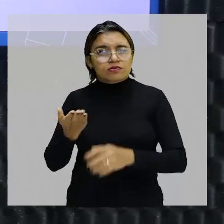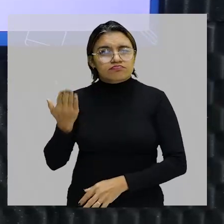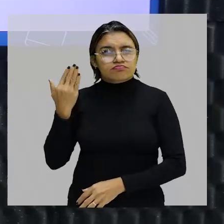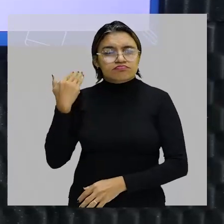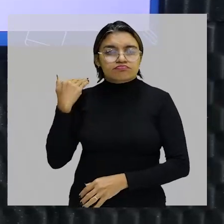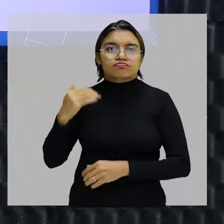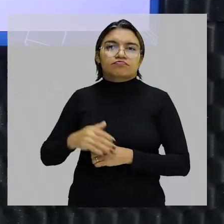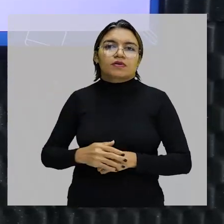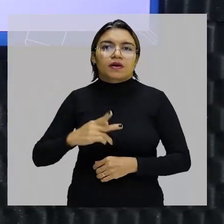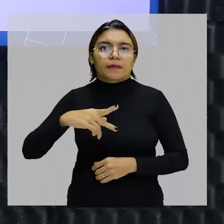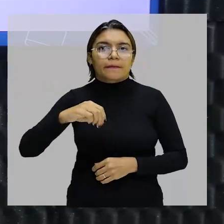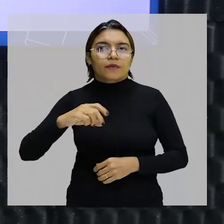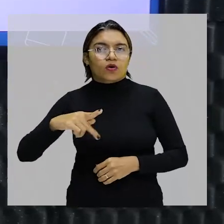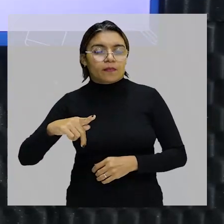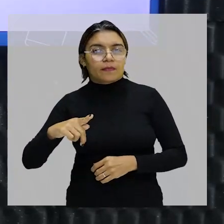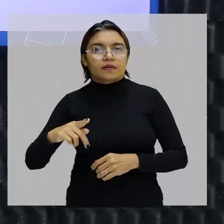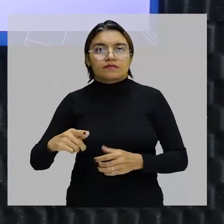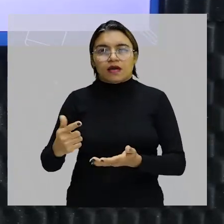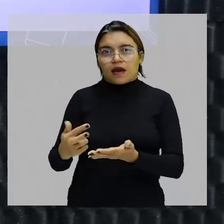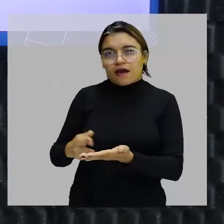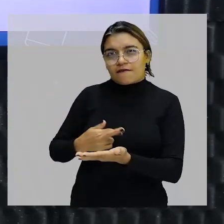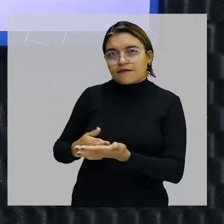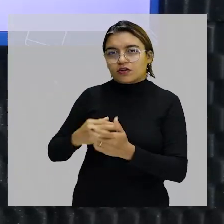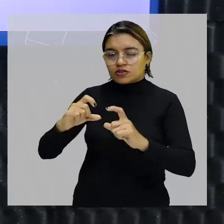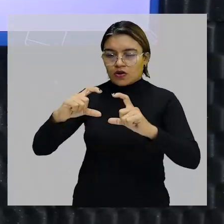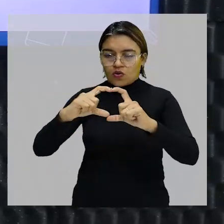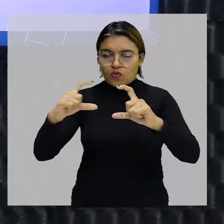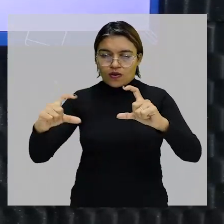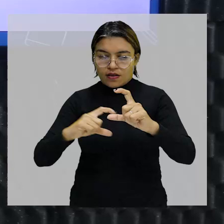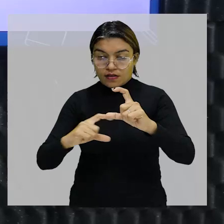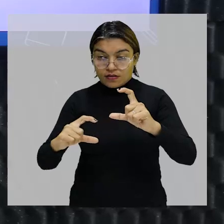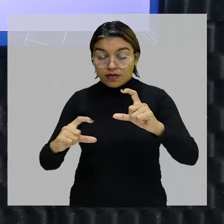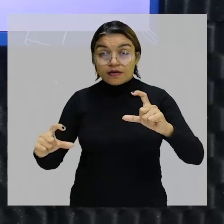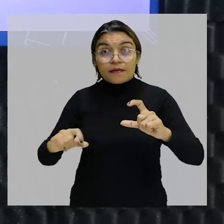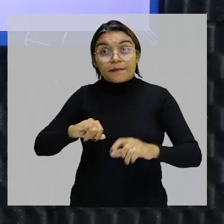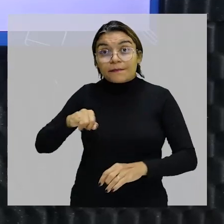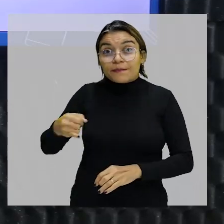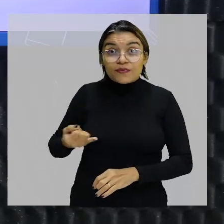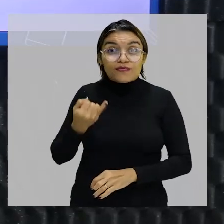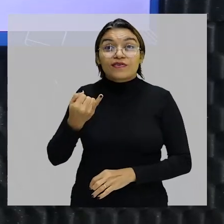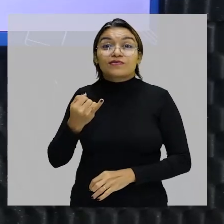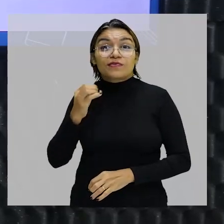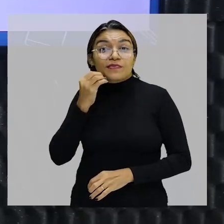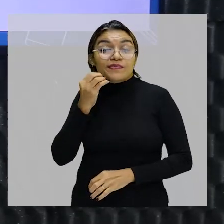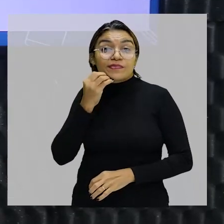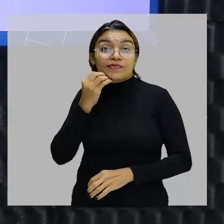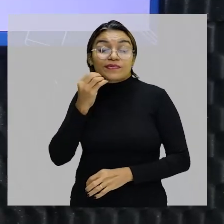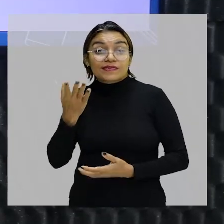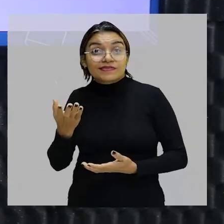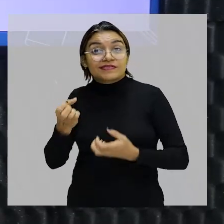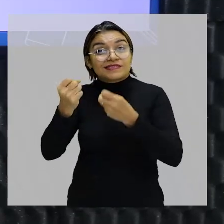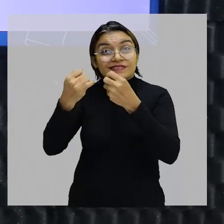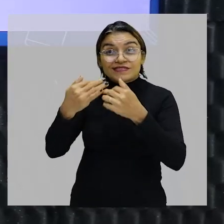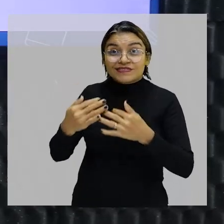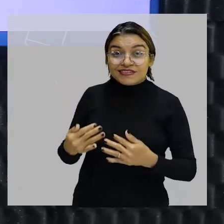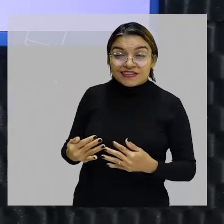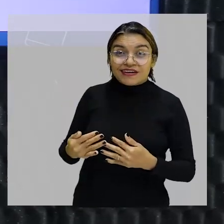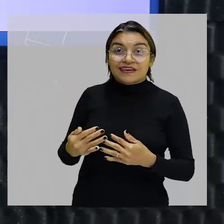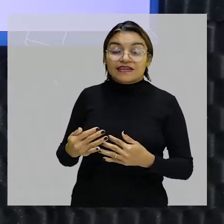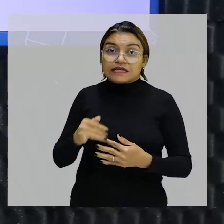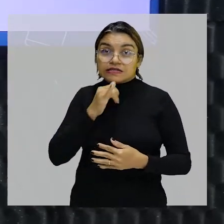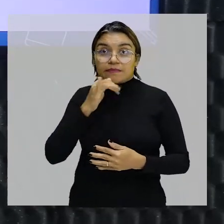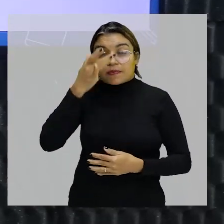a indústria pop, a indústria dos quadrinhos, aproveitou essa oportunidade para poder justificar que